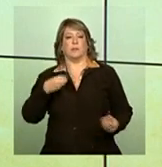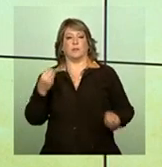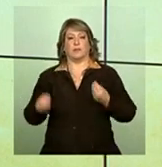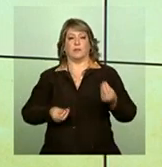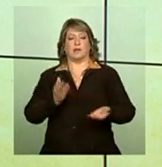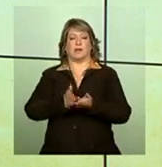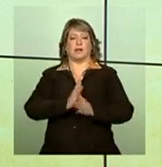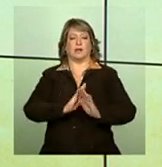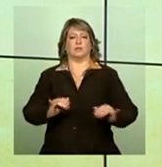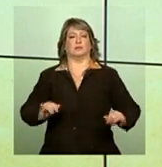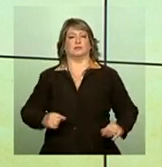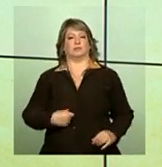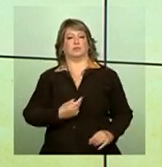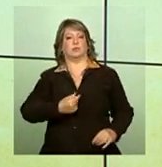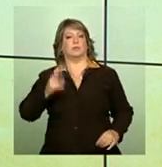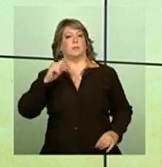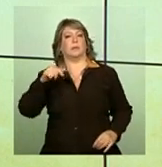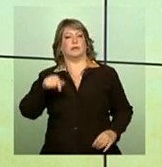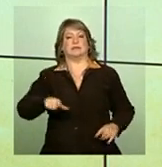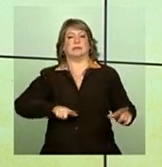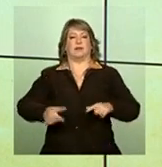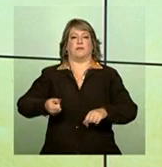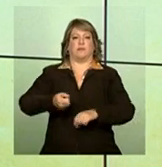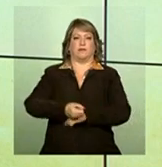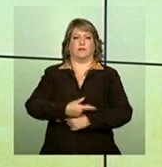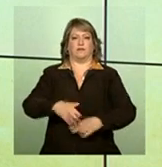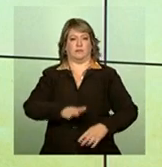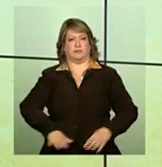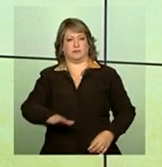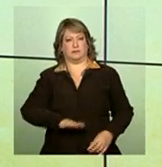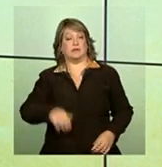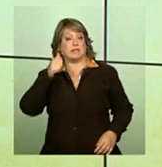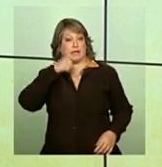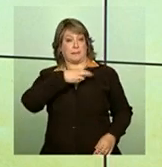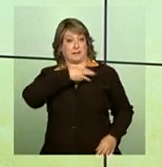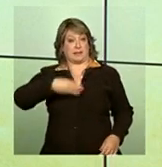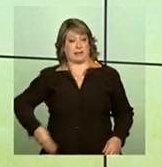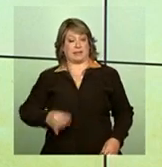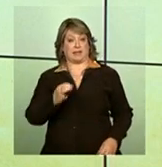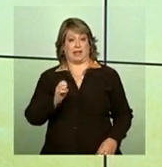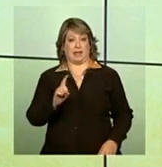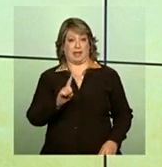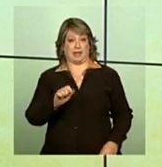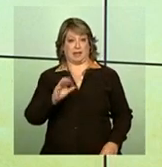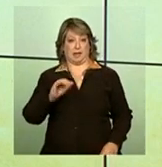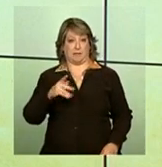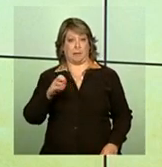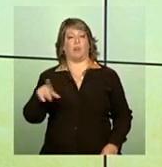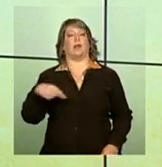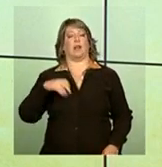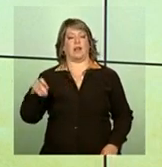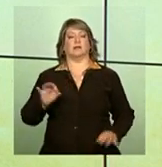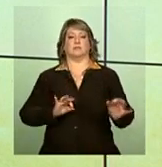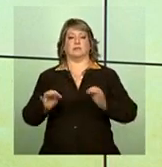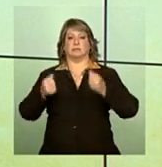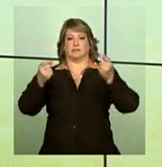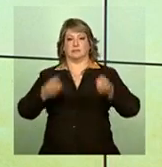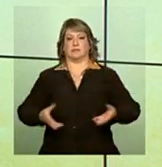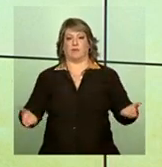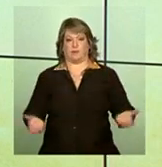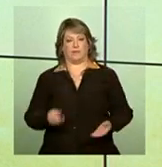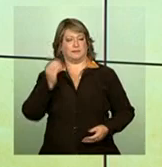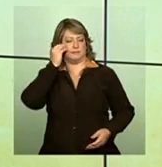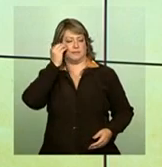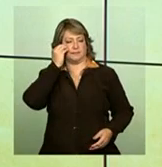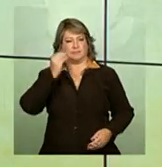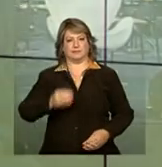um desafio global. A ministra do Desenvolvimento Social e Combate à Fome, Tereza Campelo, é a moderadora do debate.